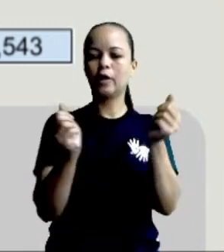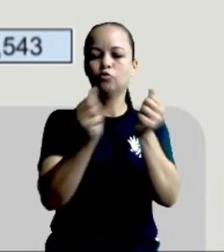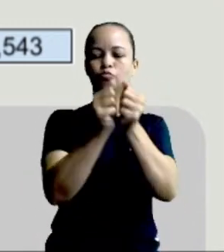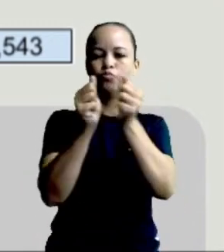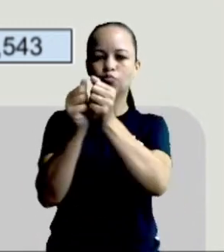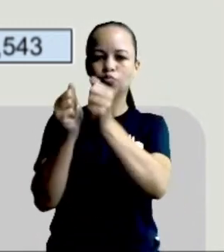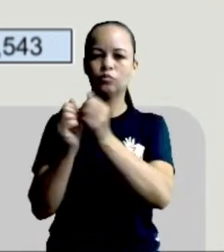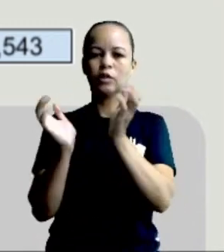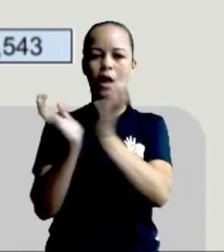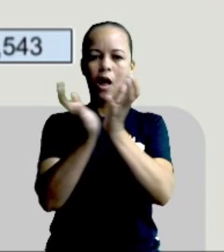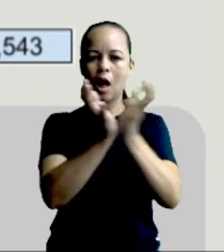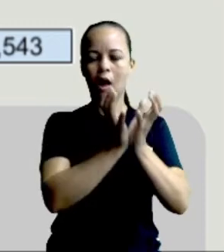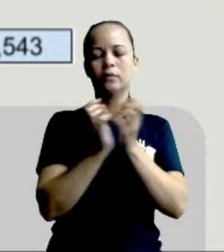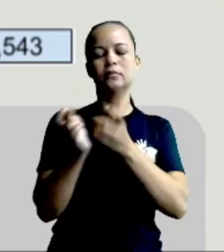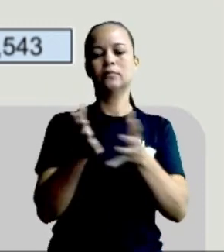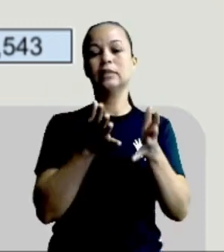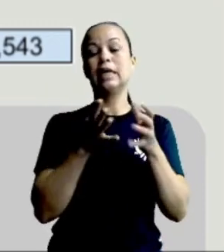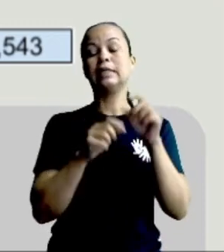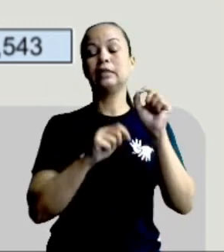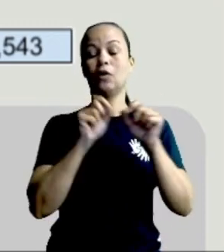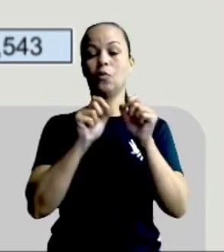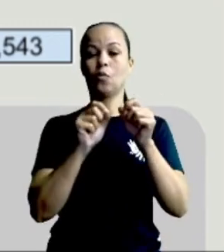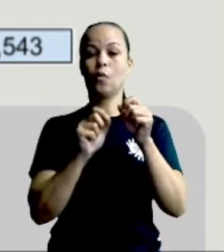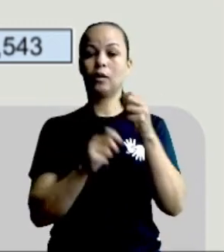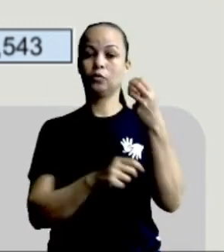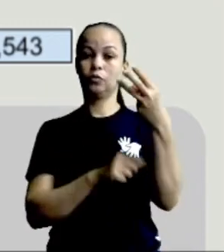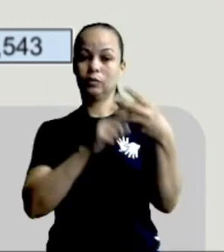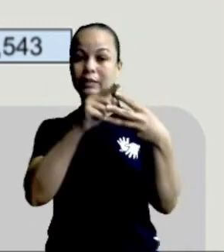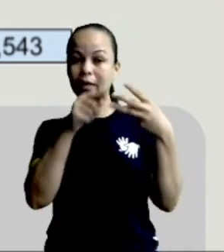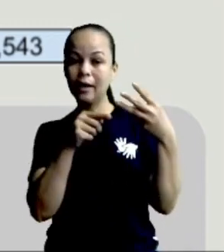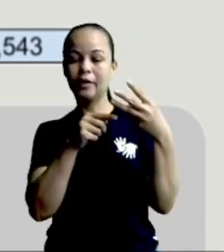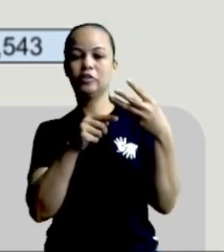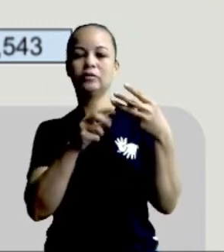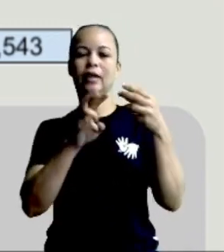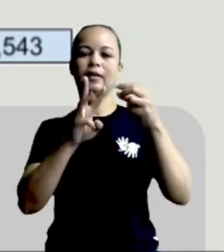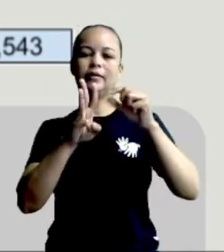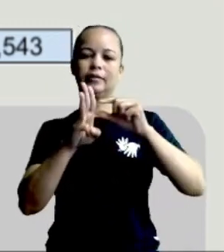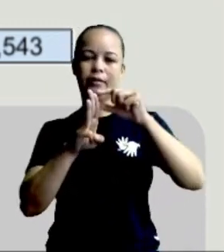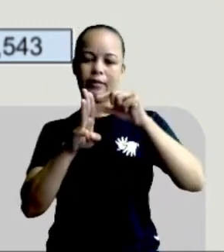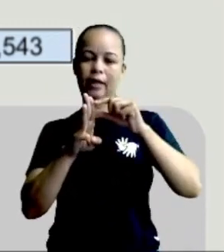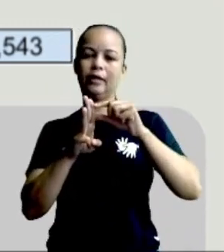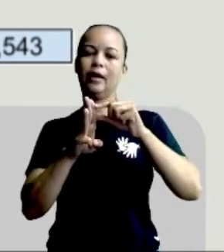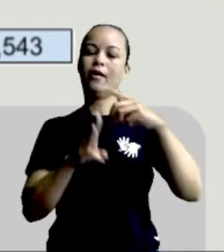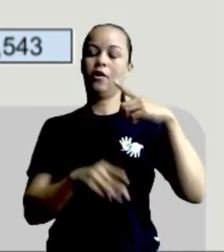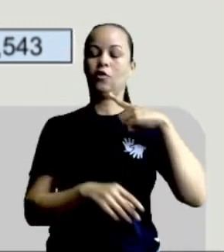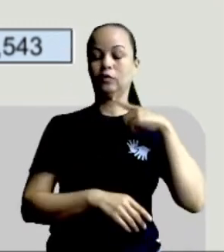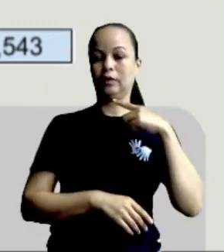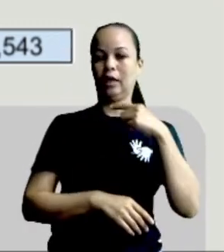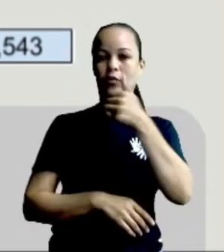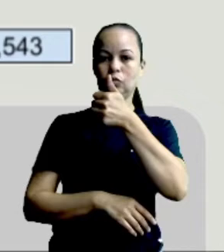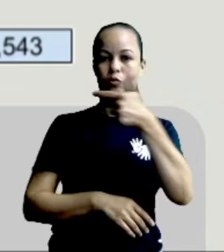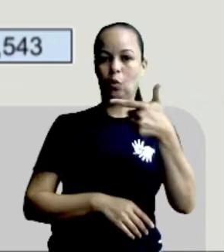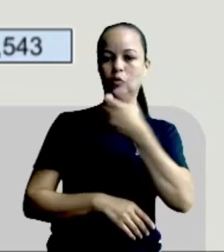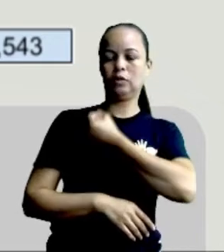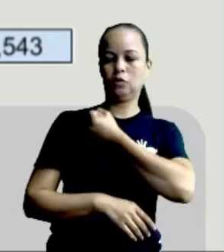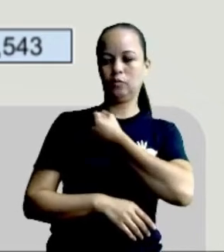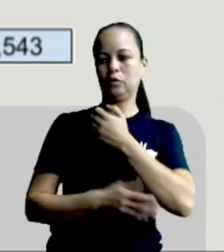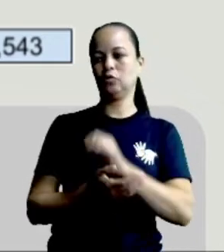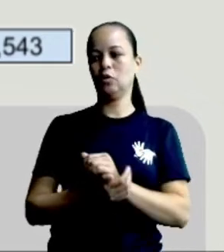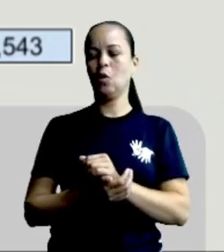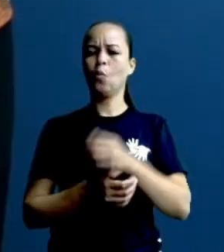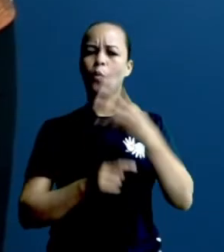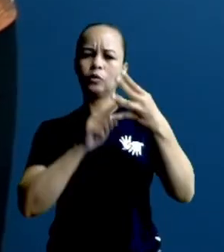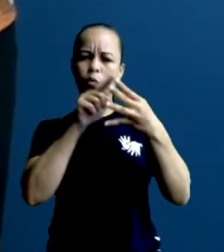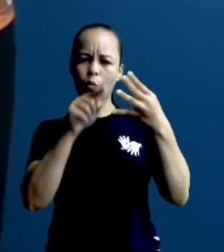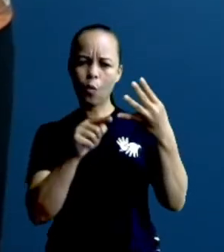quando o 3 está na centena, eu formo quem? 12 números. Quando o 4 está na centena, eu formo 12